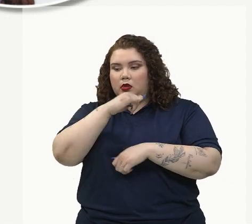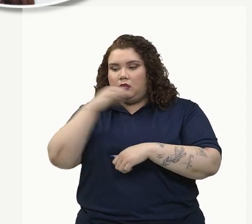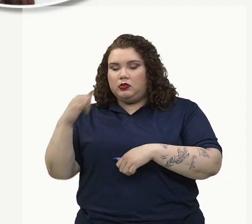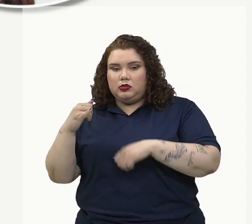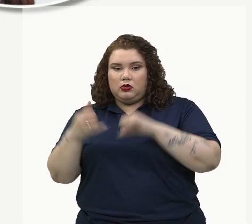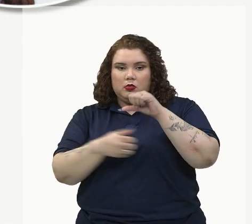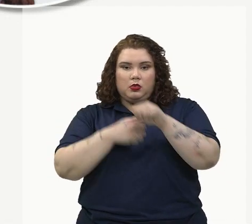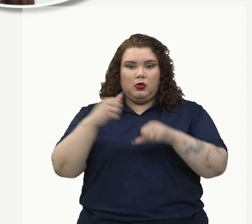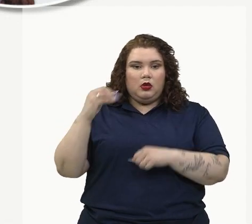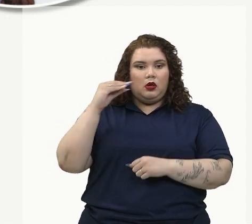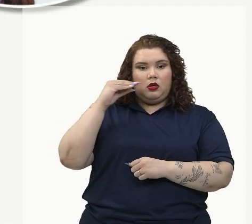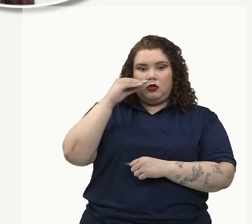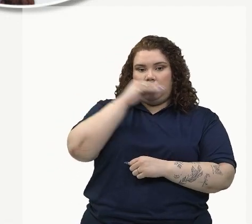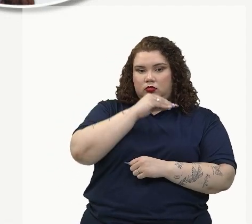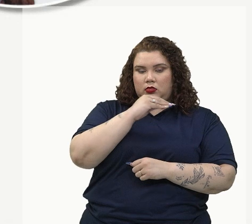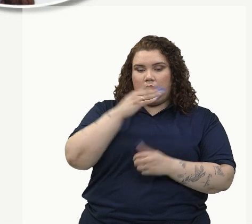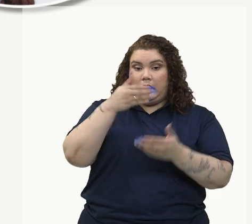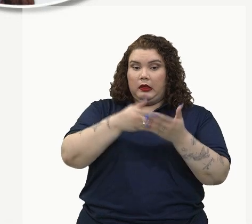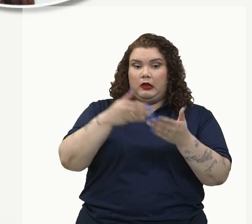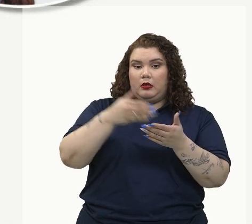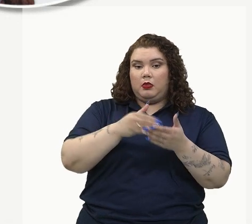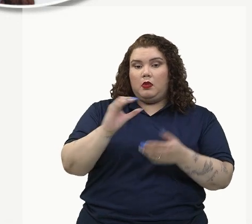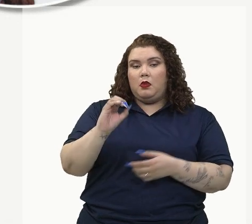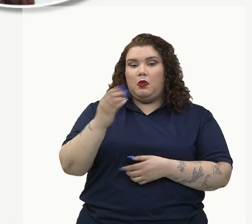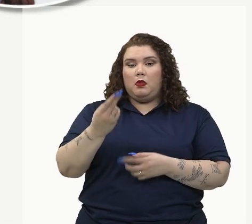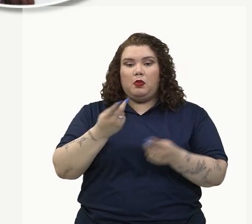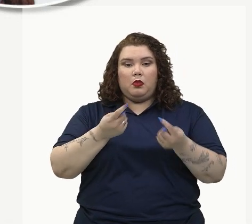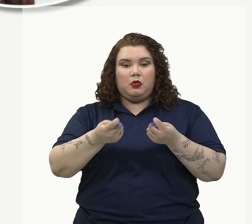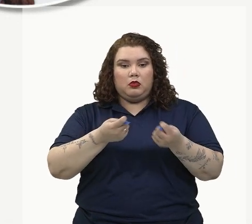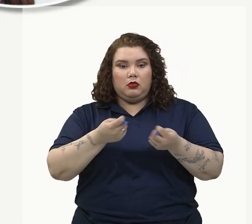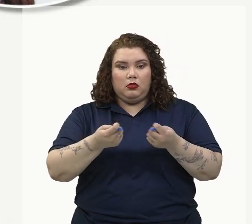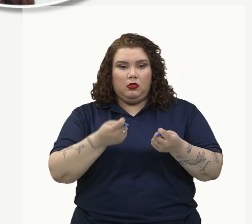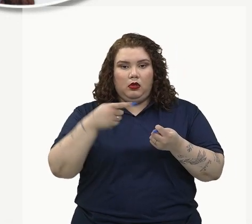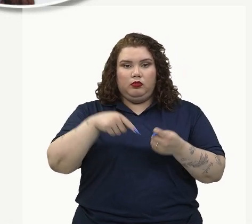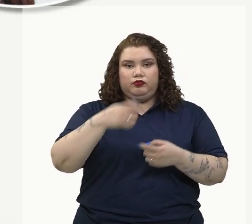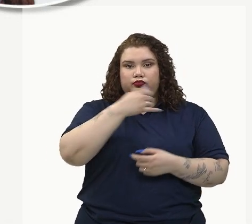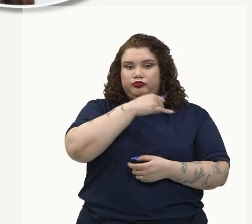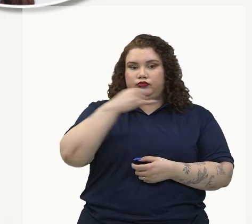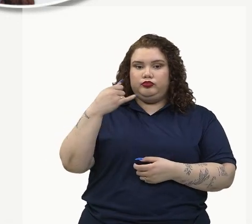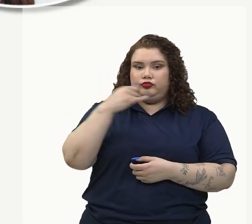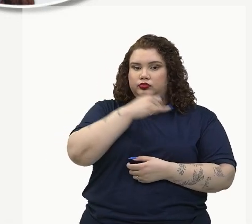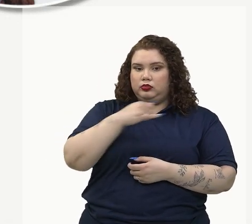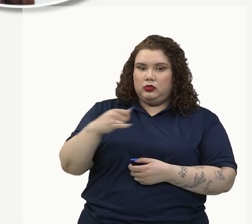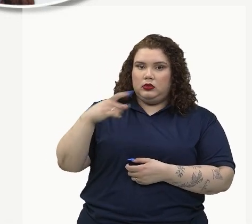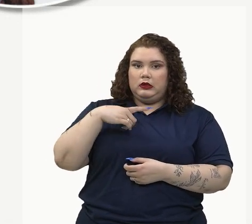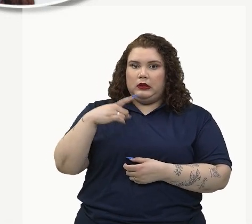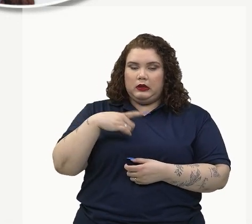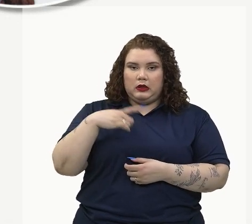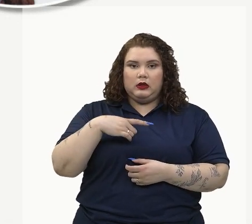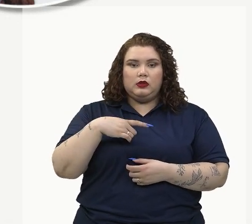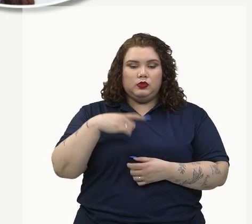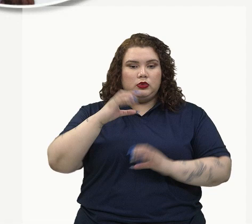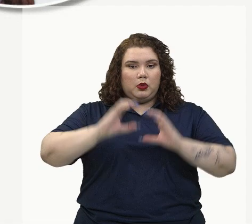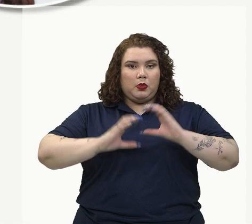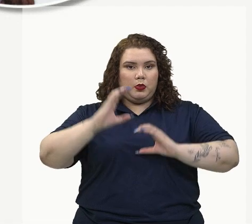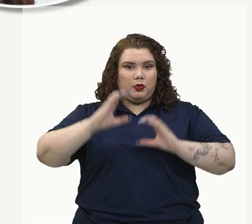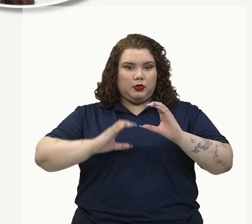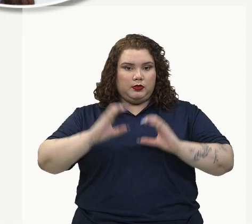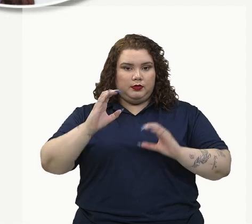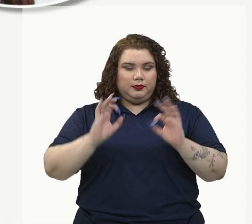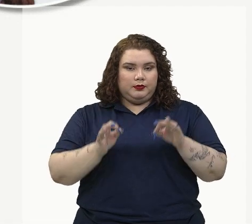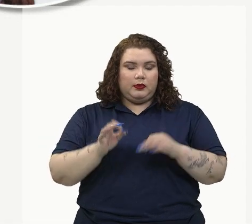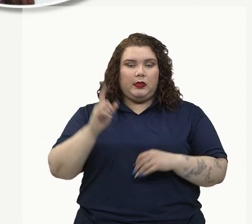e limitar ou controlar a corrente elétrica que passa por um circuito, que é uma função